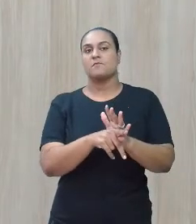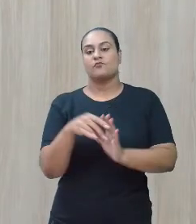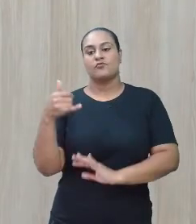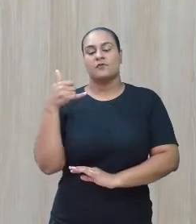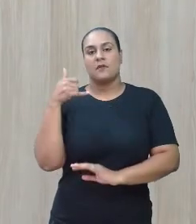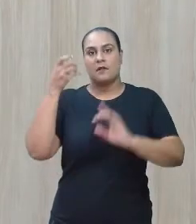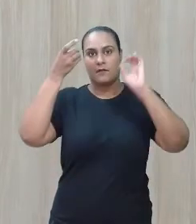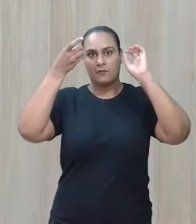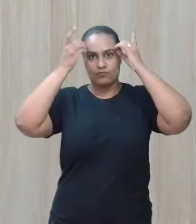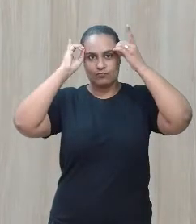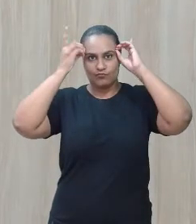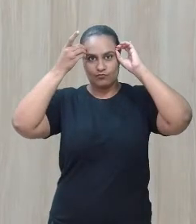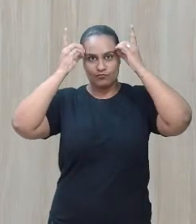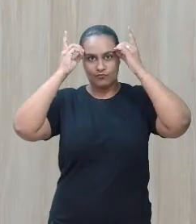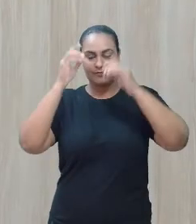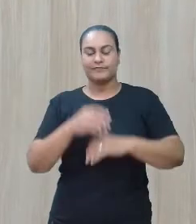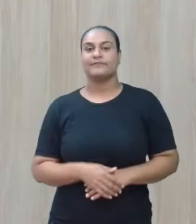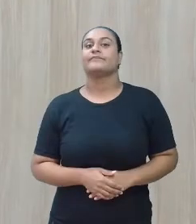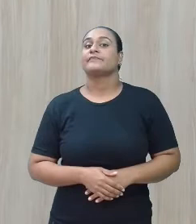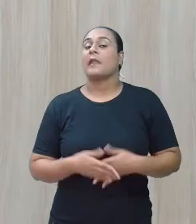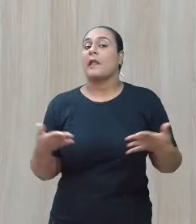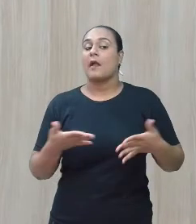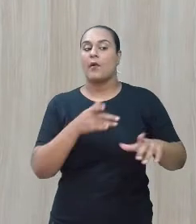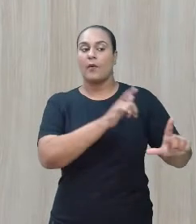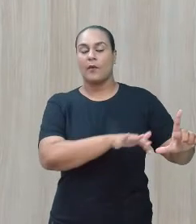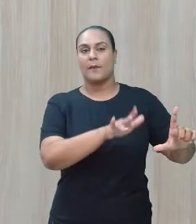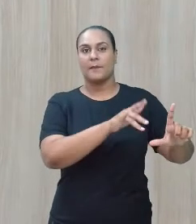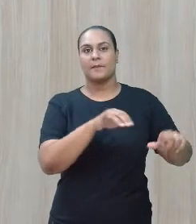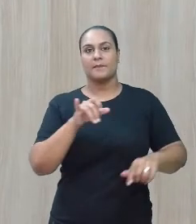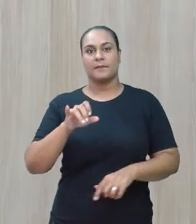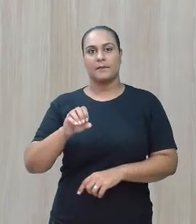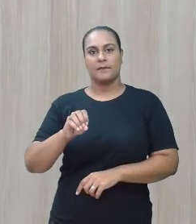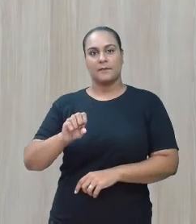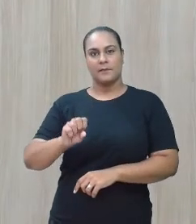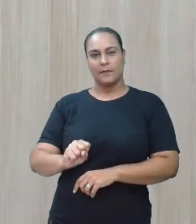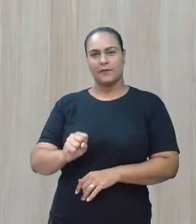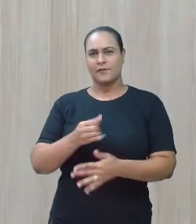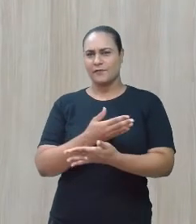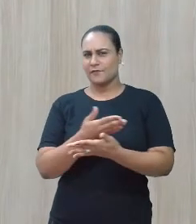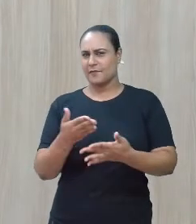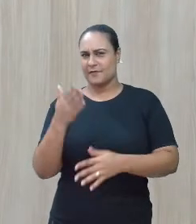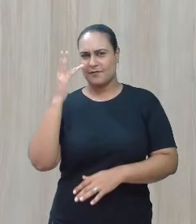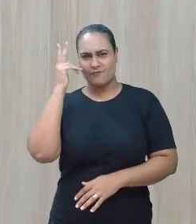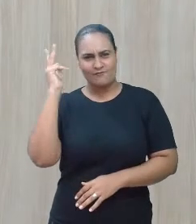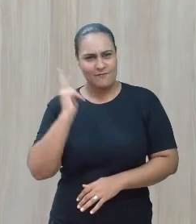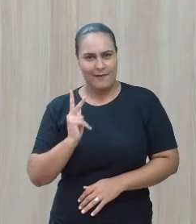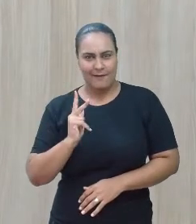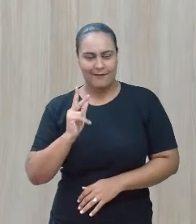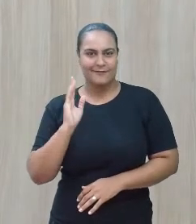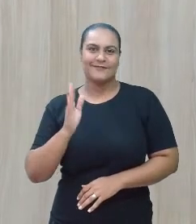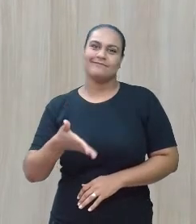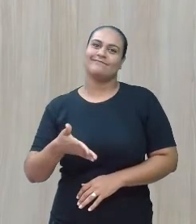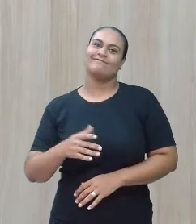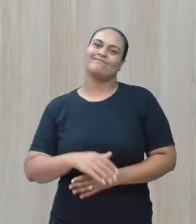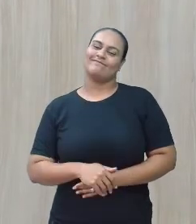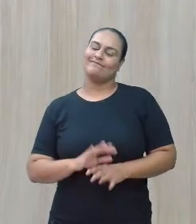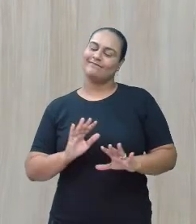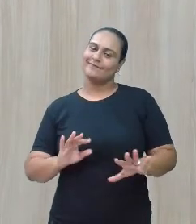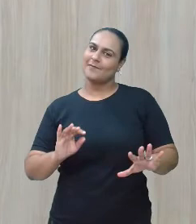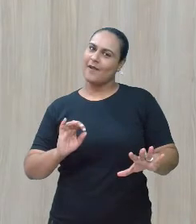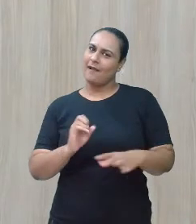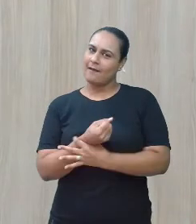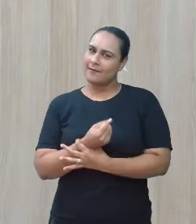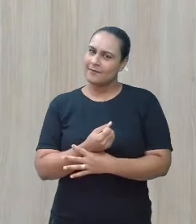aponta para o primeiro e o sistema iOS para o segundo. Vocês já estão craque nisso. Então, eu garanto que não tem